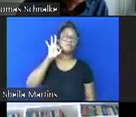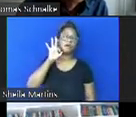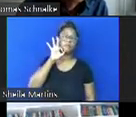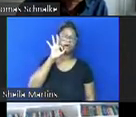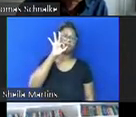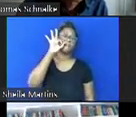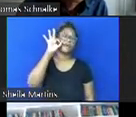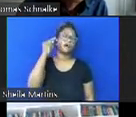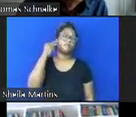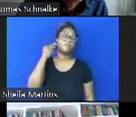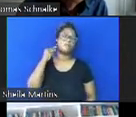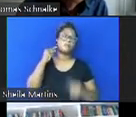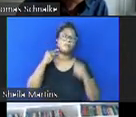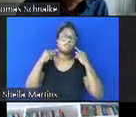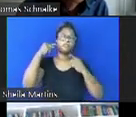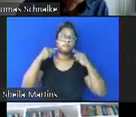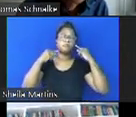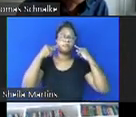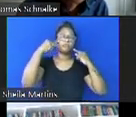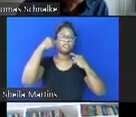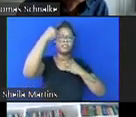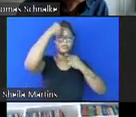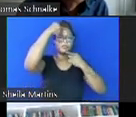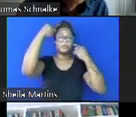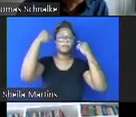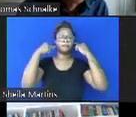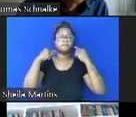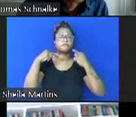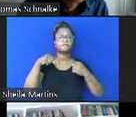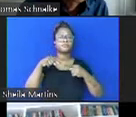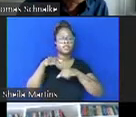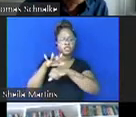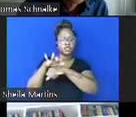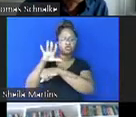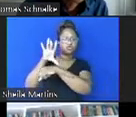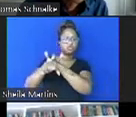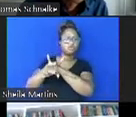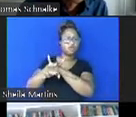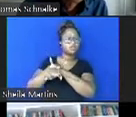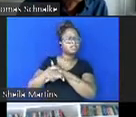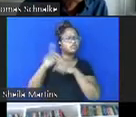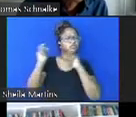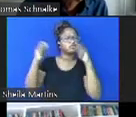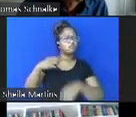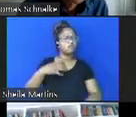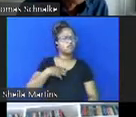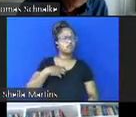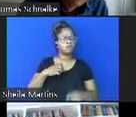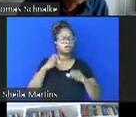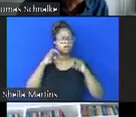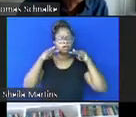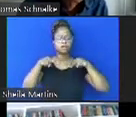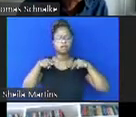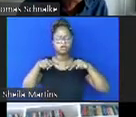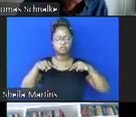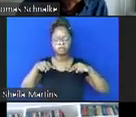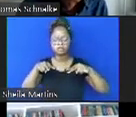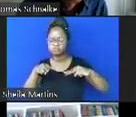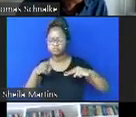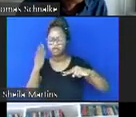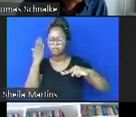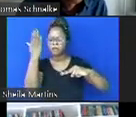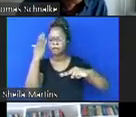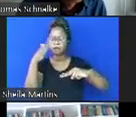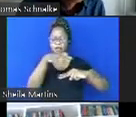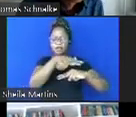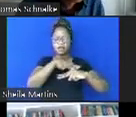e esse sinal de doença só faz sentido para quem está visualizando se a área